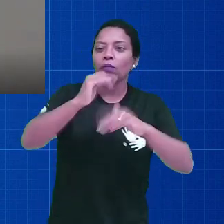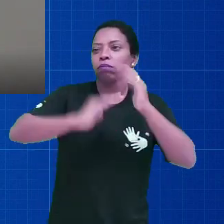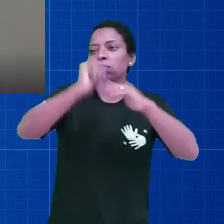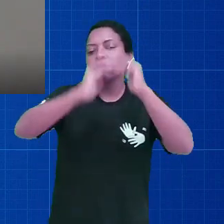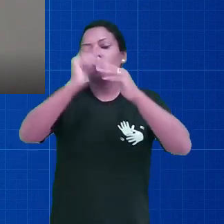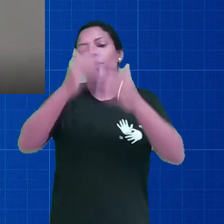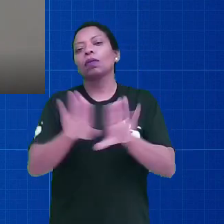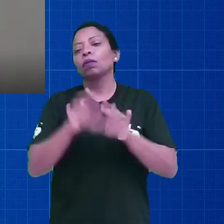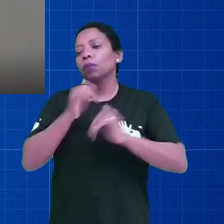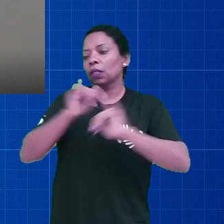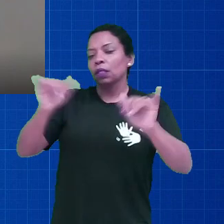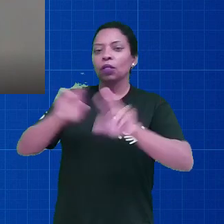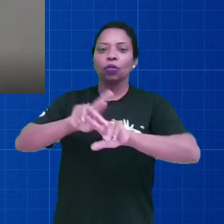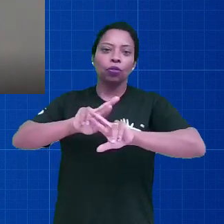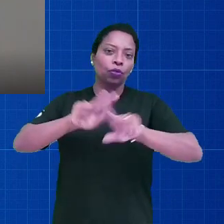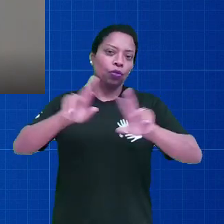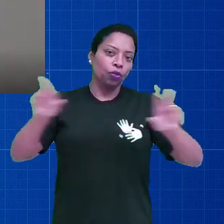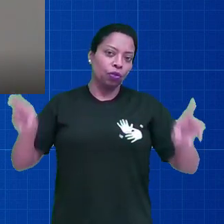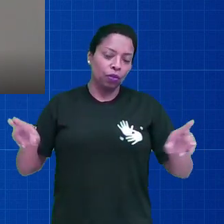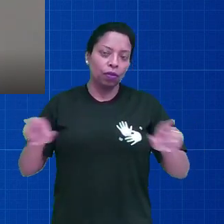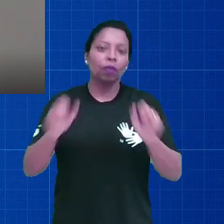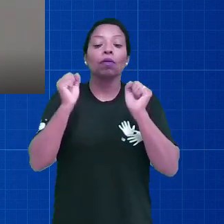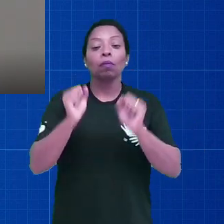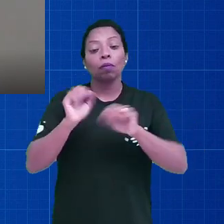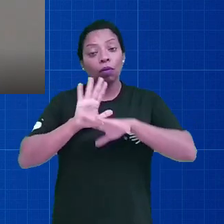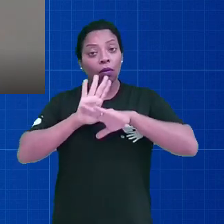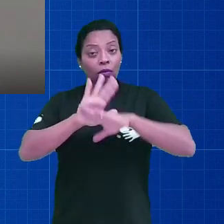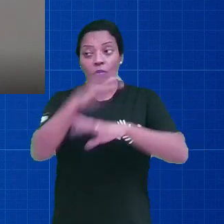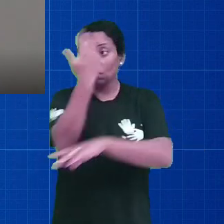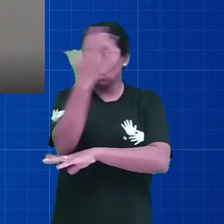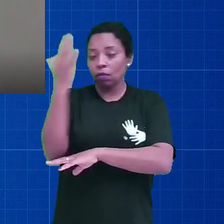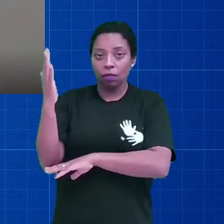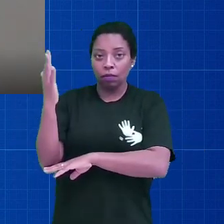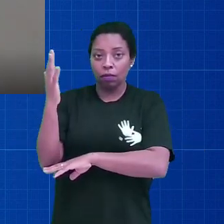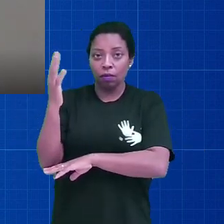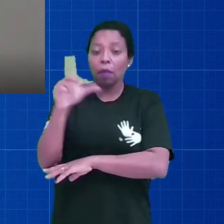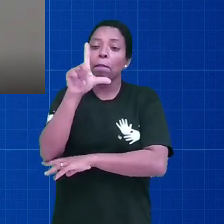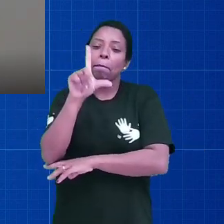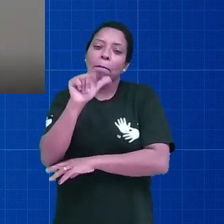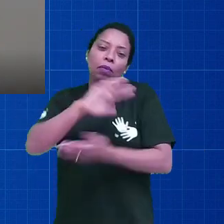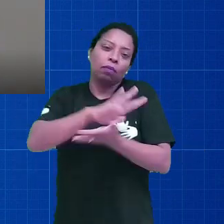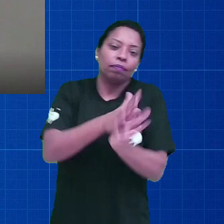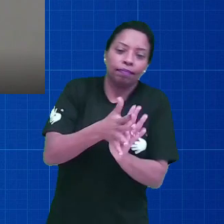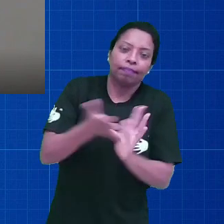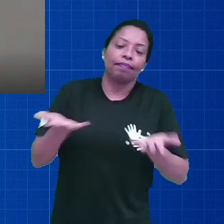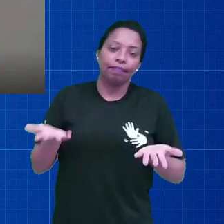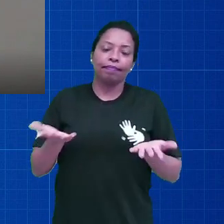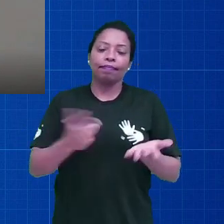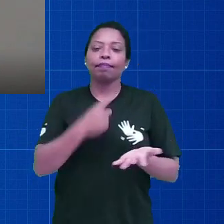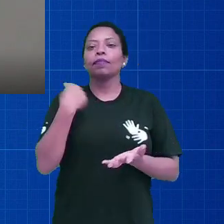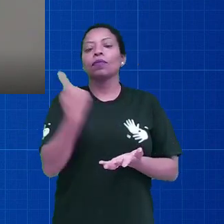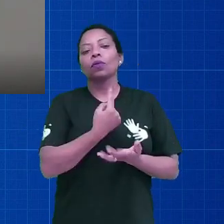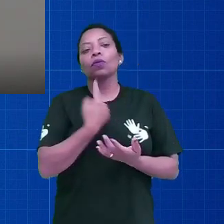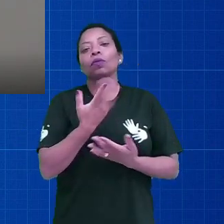energia, né, que são menos impactantes ao ambiente. Então, nós estamos, né,